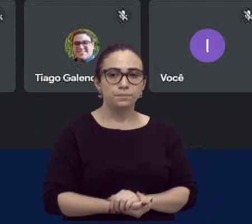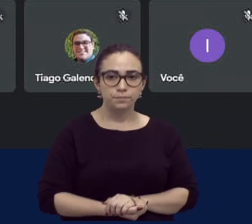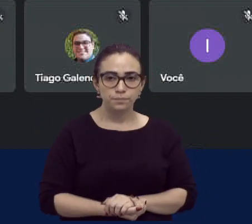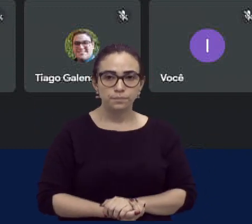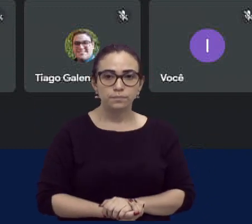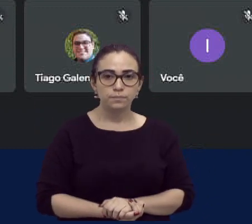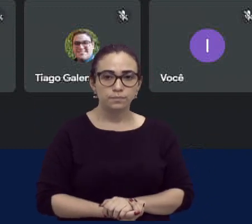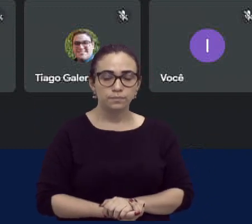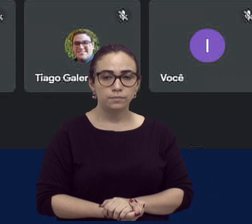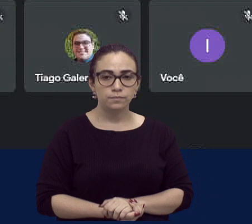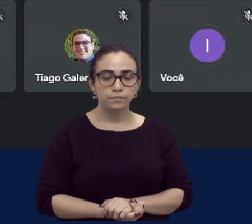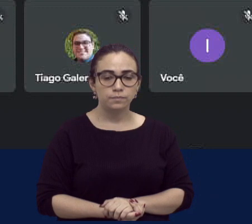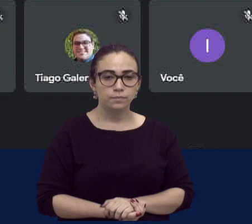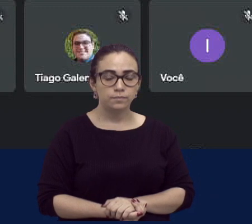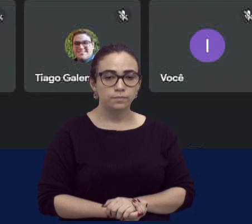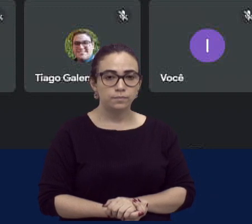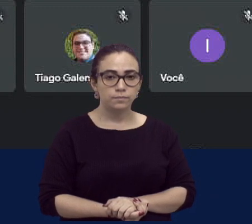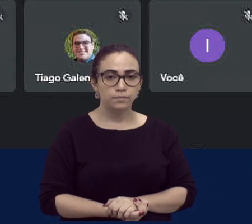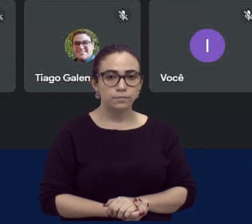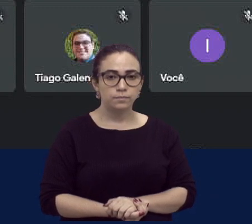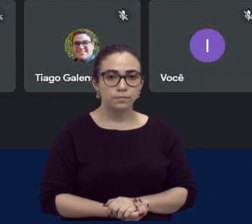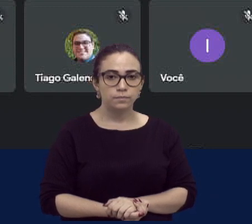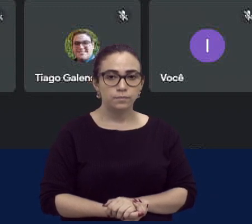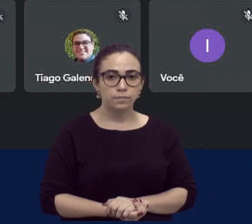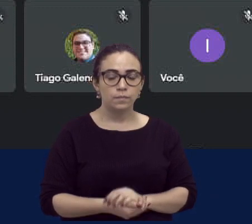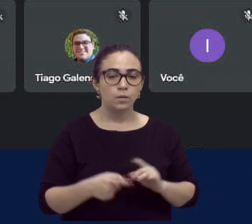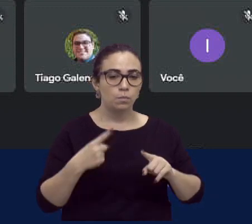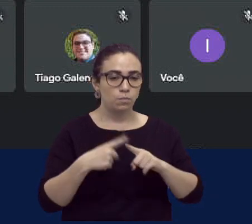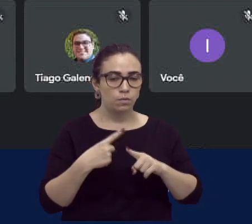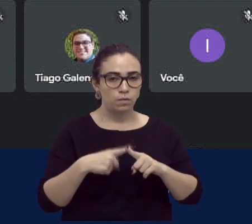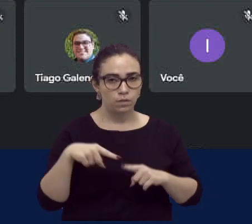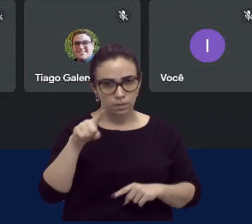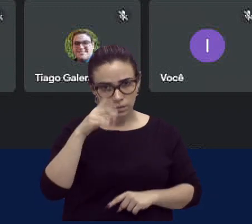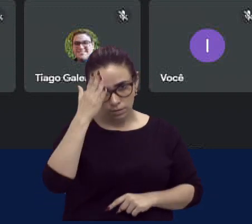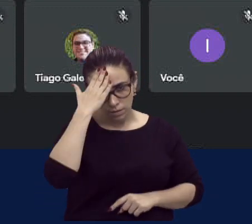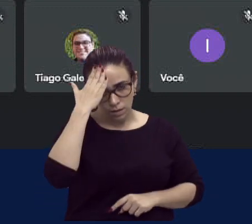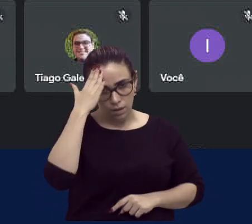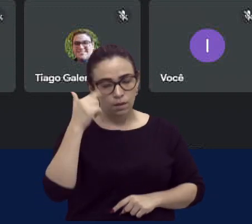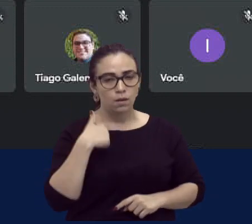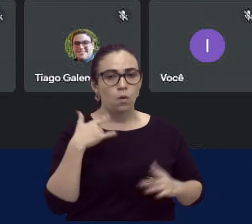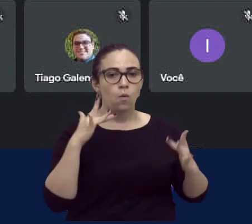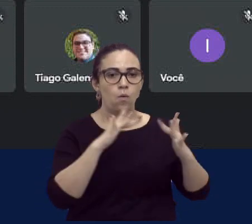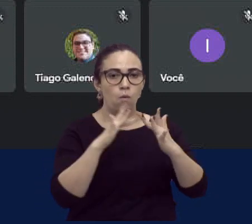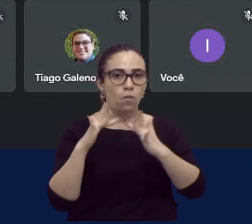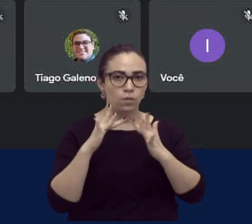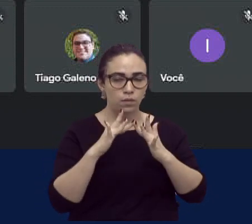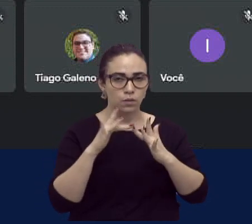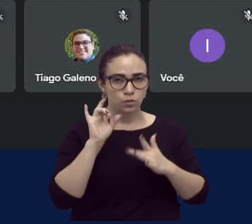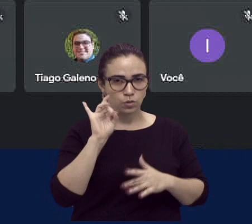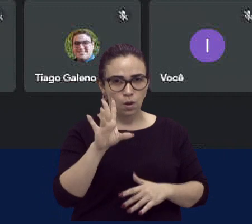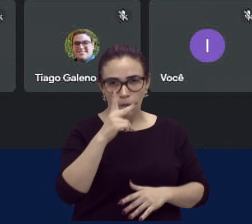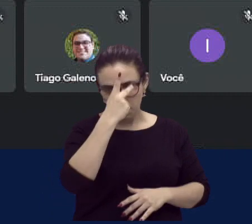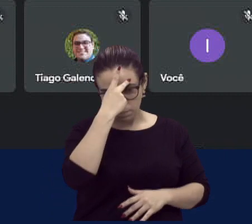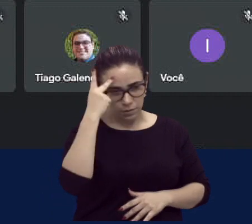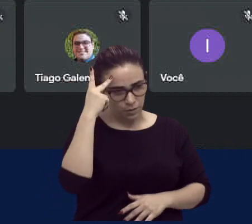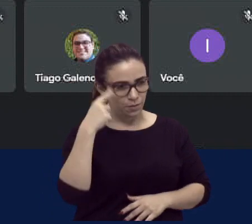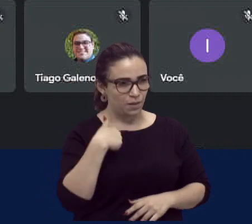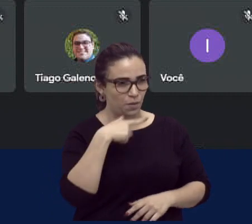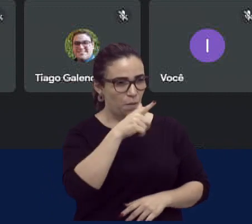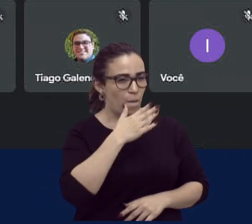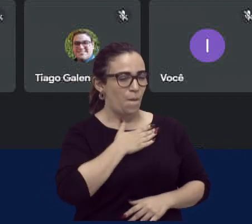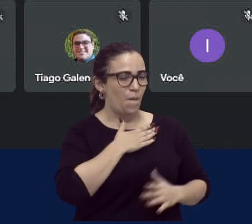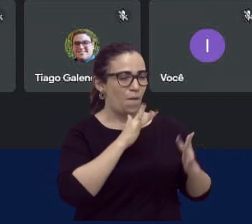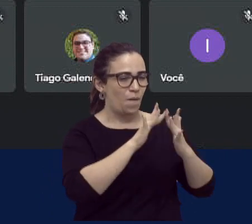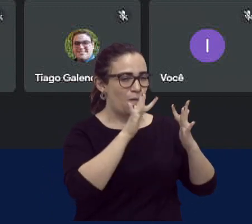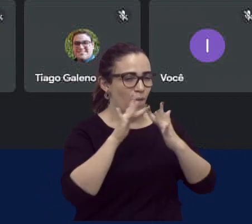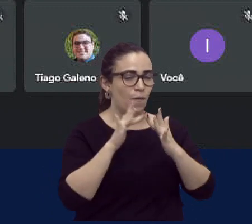convive. Porque a gente sabe que a gente não convive somente com quem a gente gosta, não. Principalmente nas relações